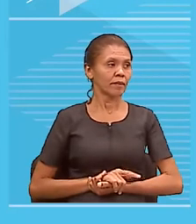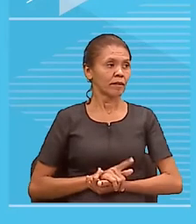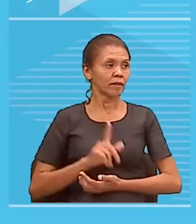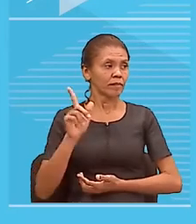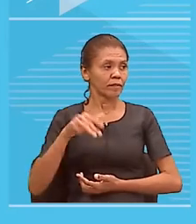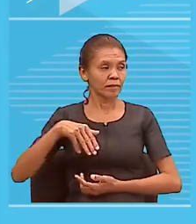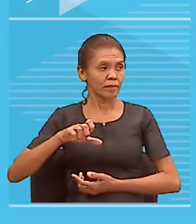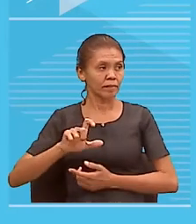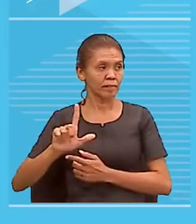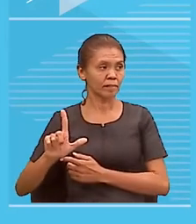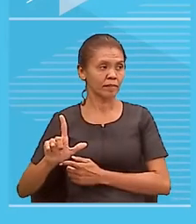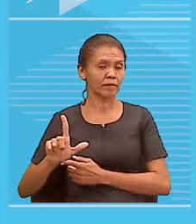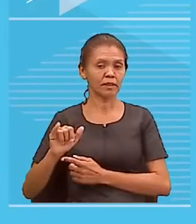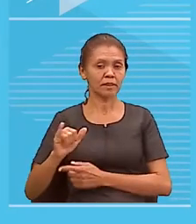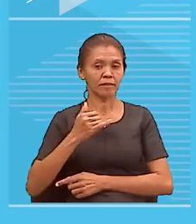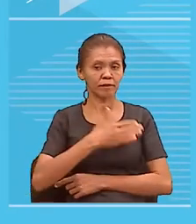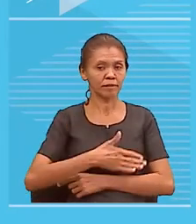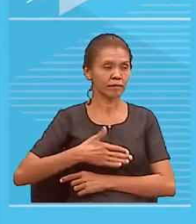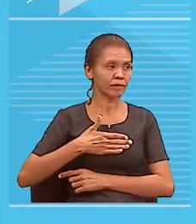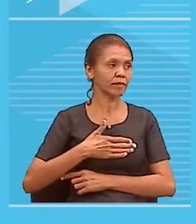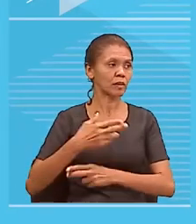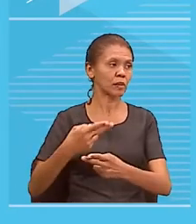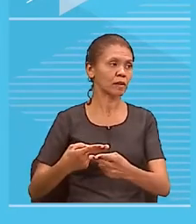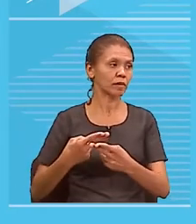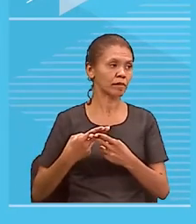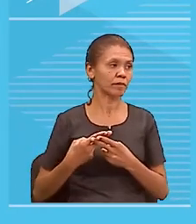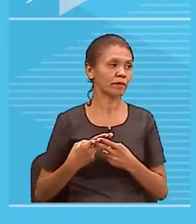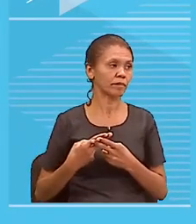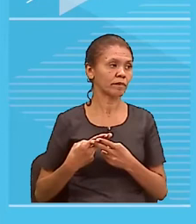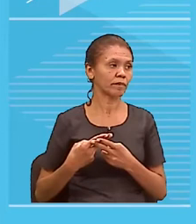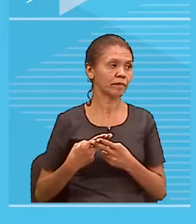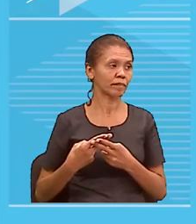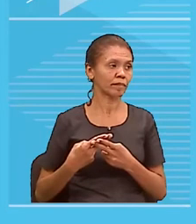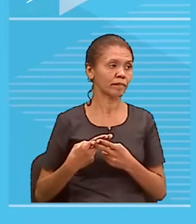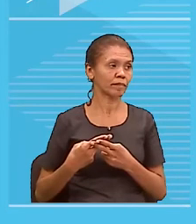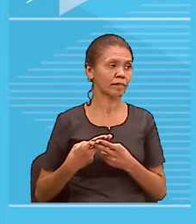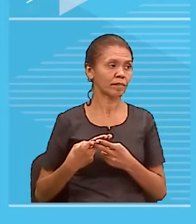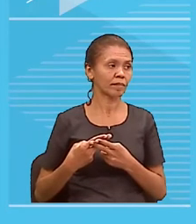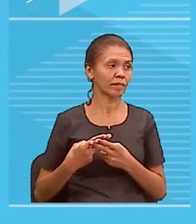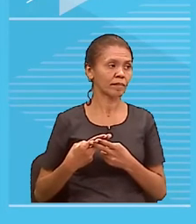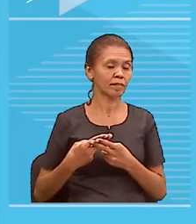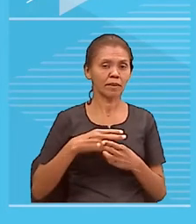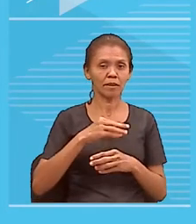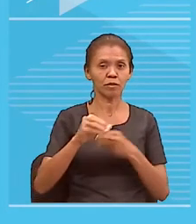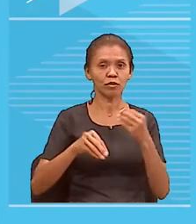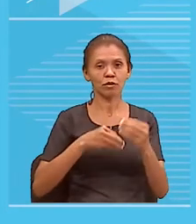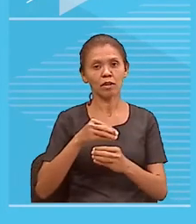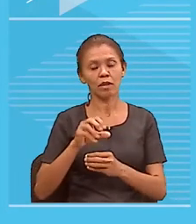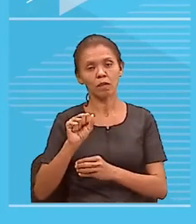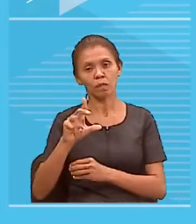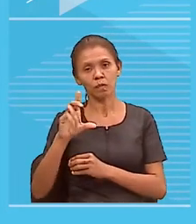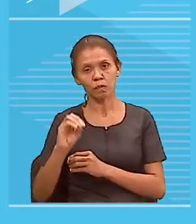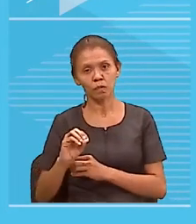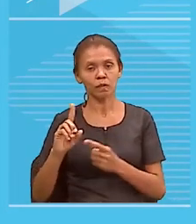o mel Dulce se você gosta use ele para para adoçar as com suco